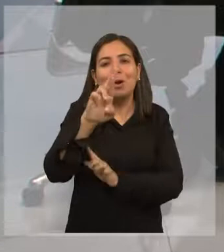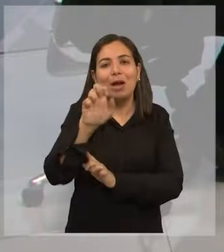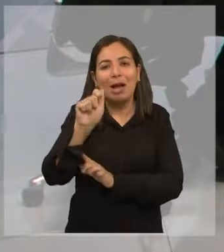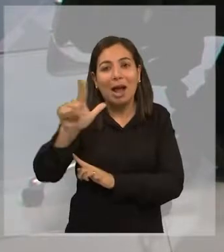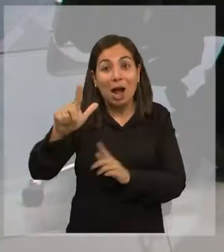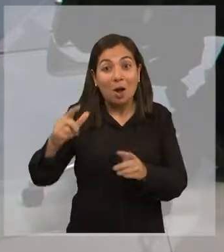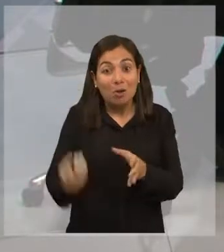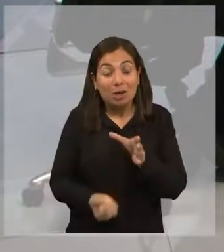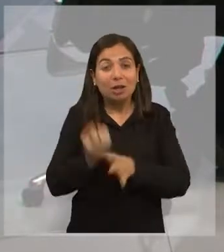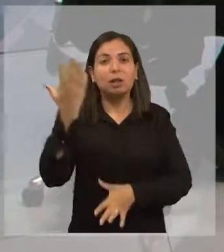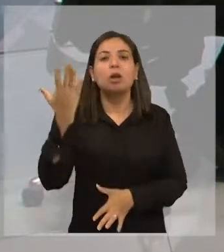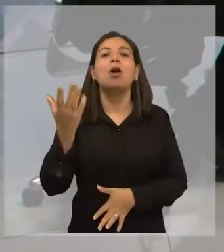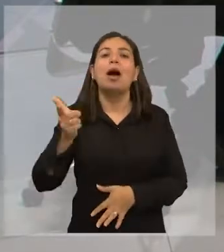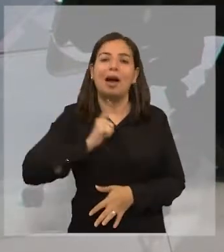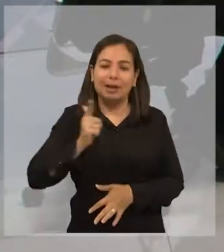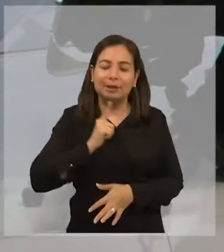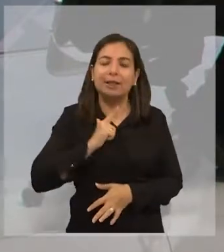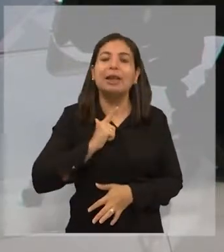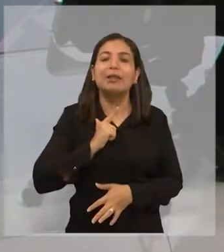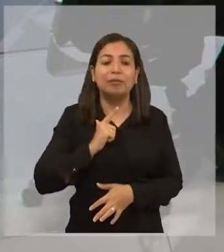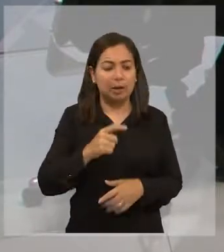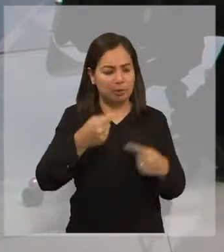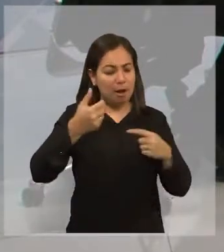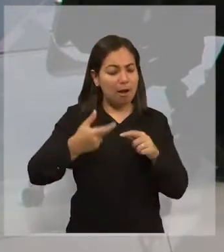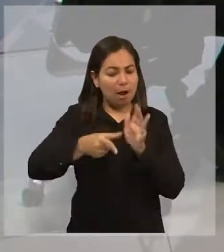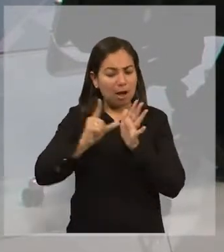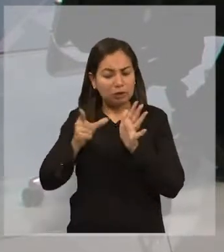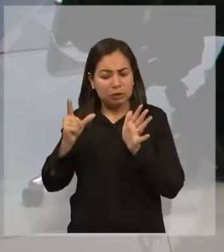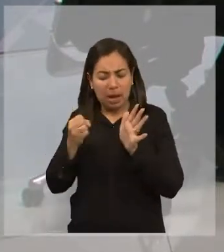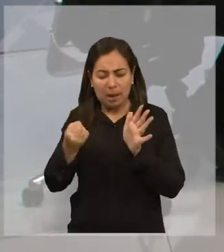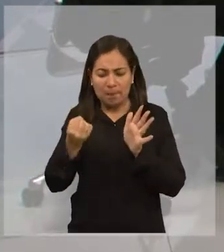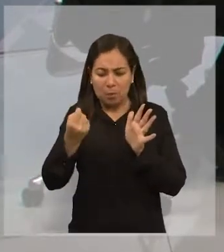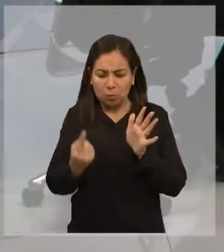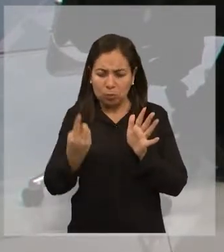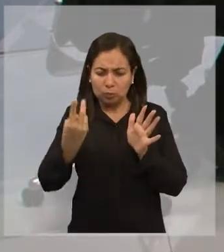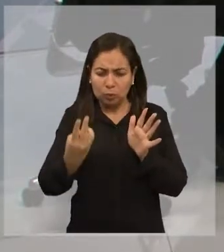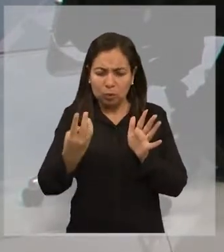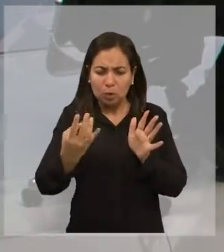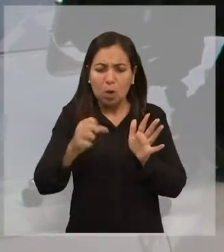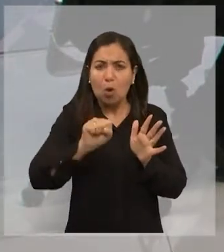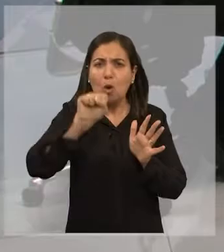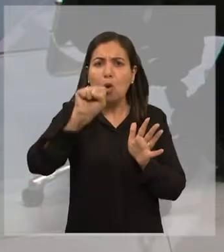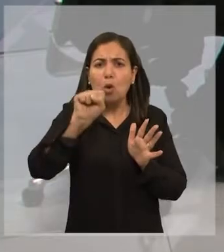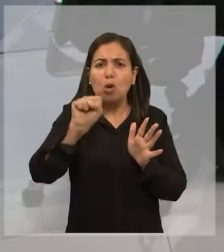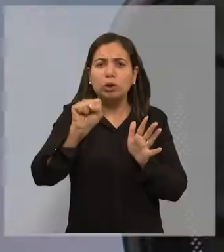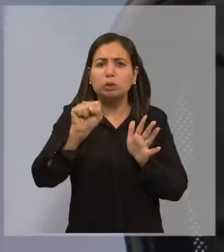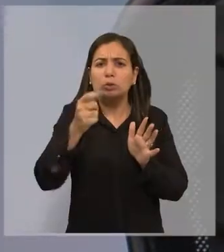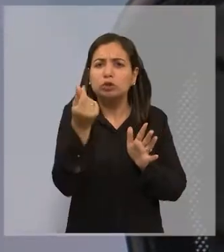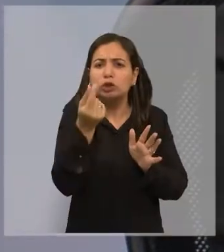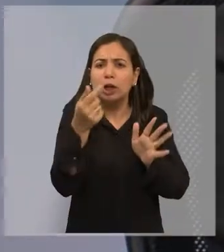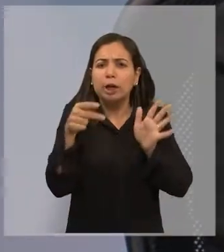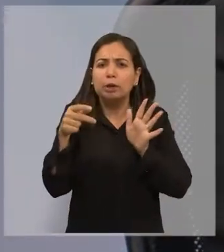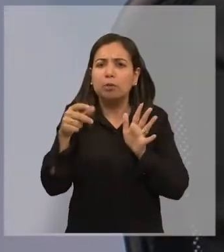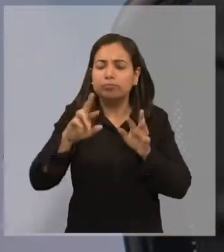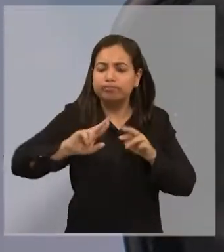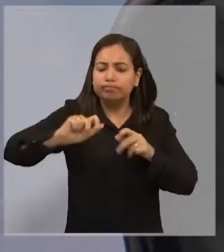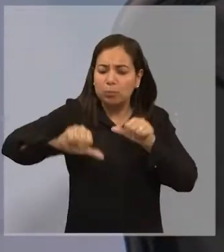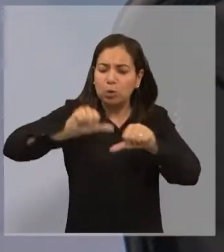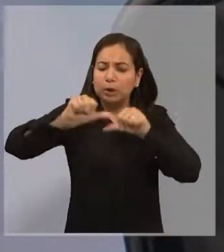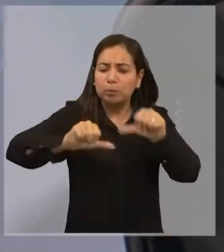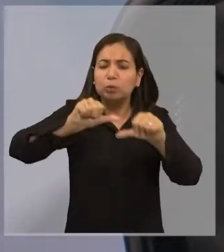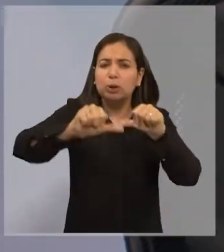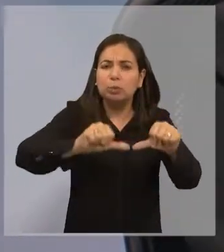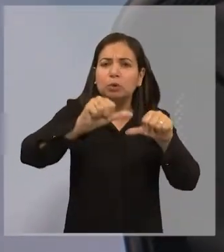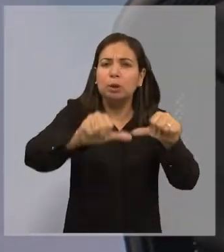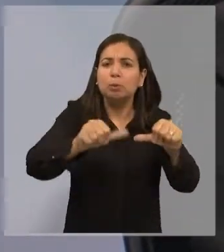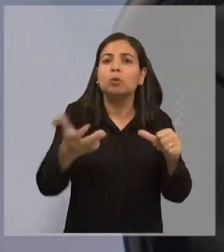referência para o Brasil. Nós tivemos mais de 8 moedas, então nós temos que ter uma governança, formar bons economistas,